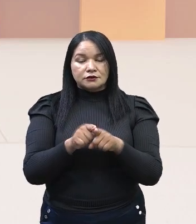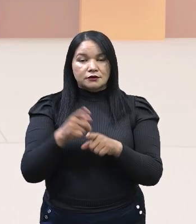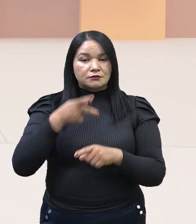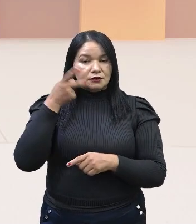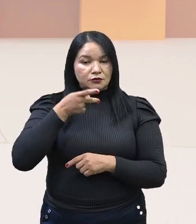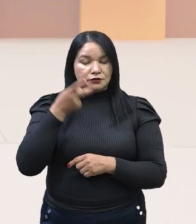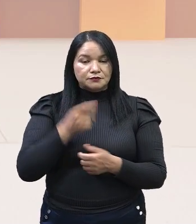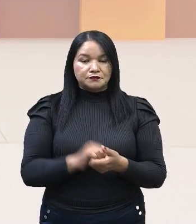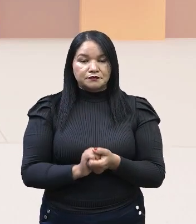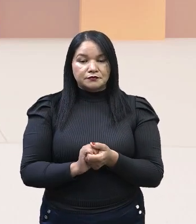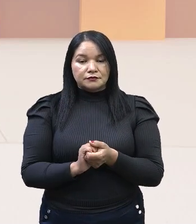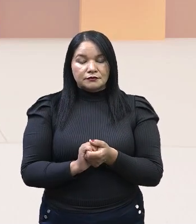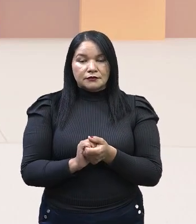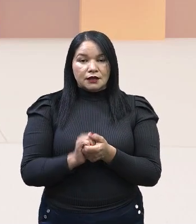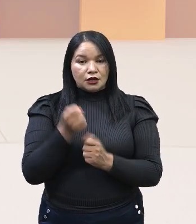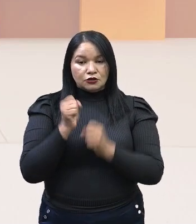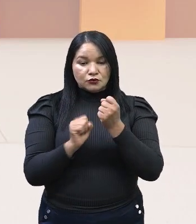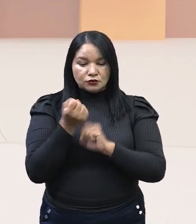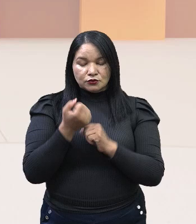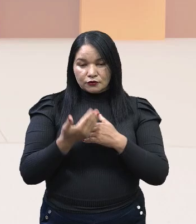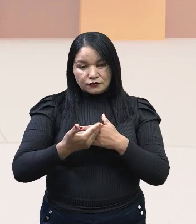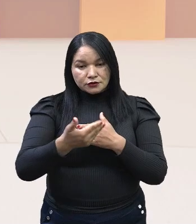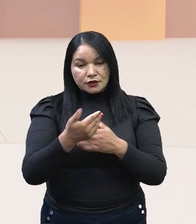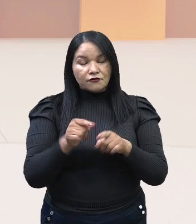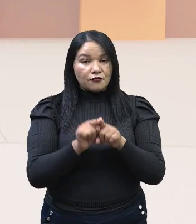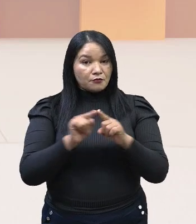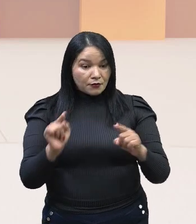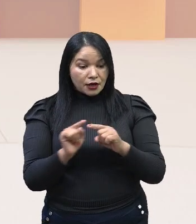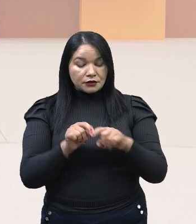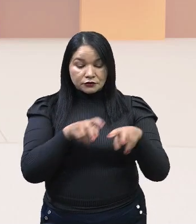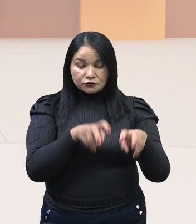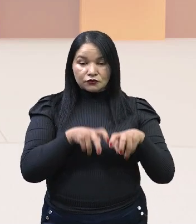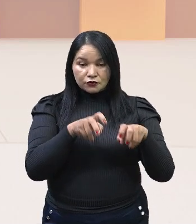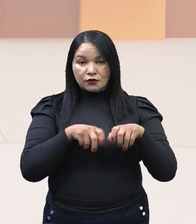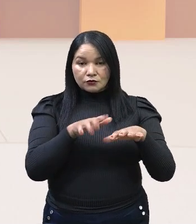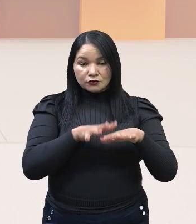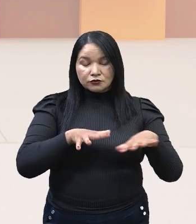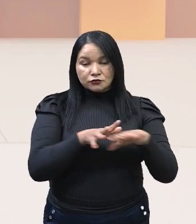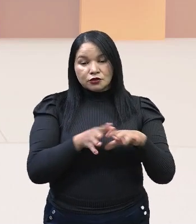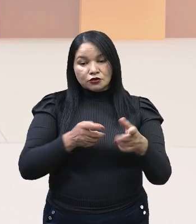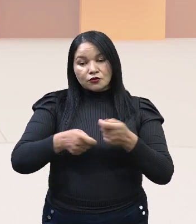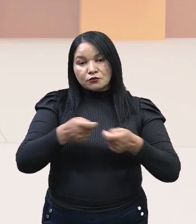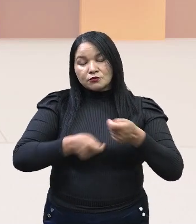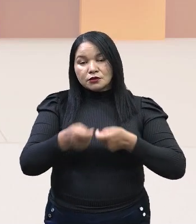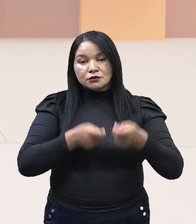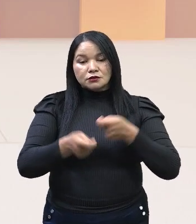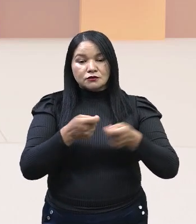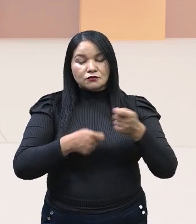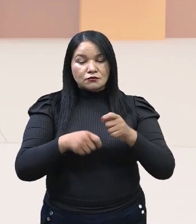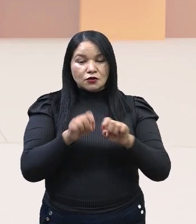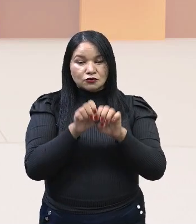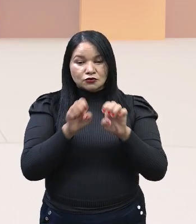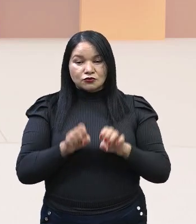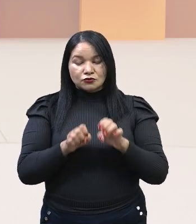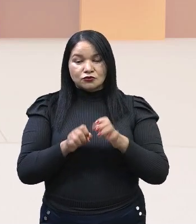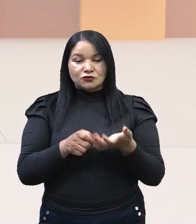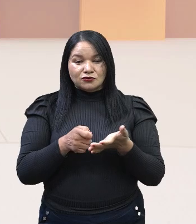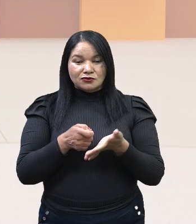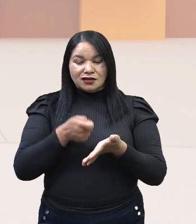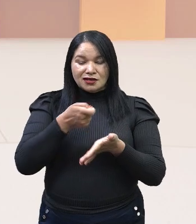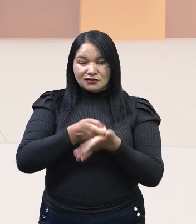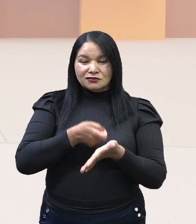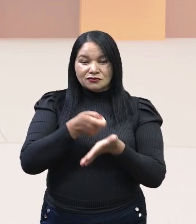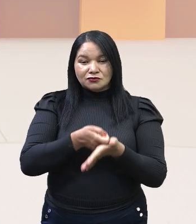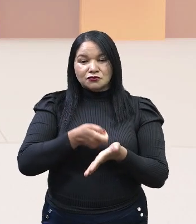A industrialização avançava, mas o campo ainda era dominado por uma estrutura agrária